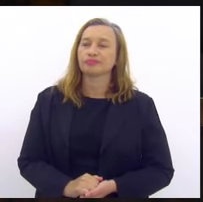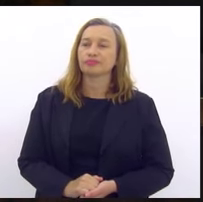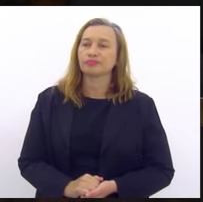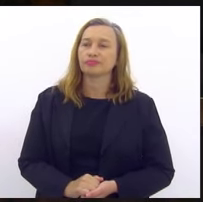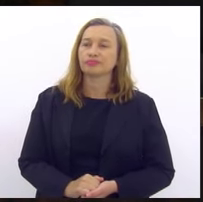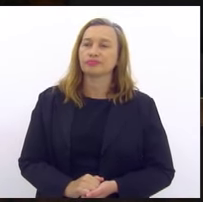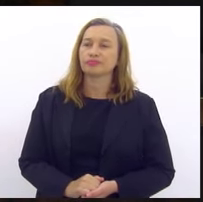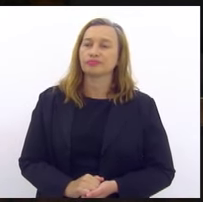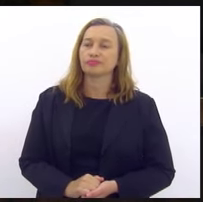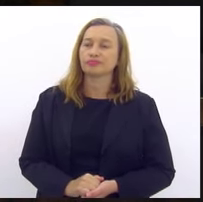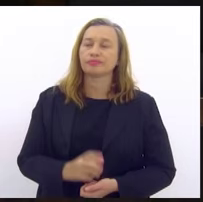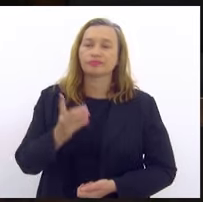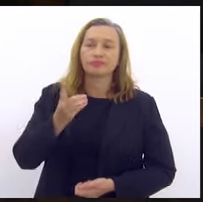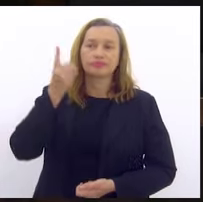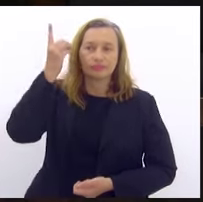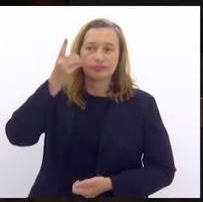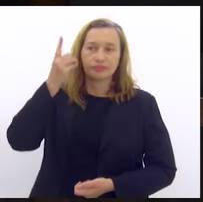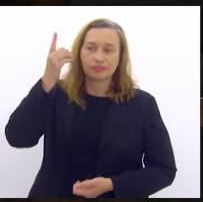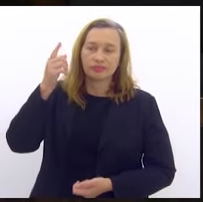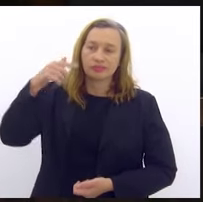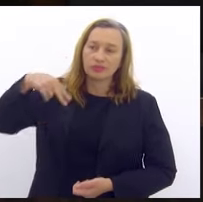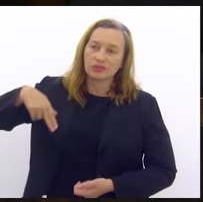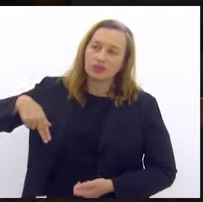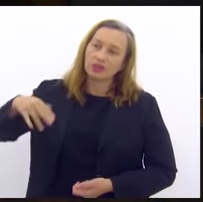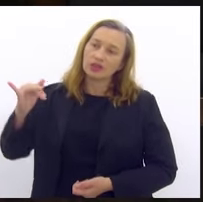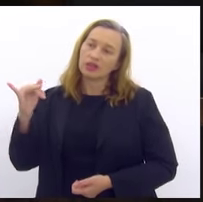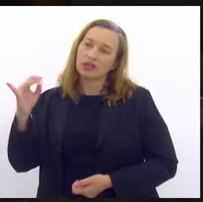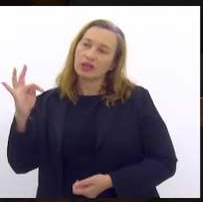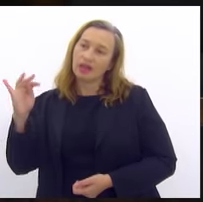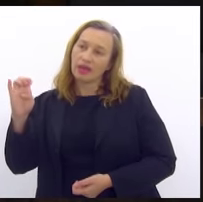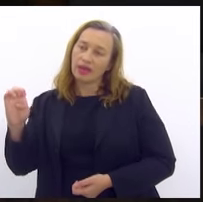Deputado Guilherme De La Rolle.